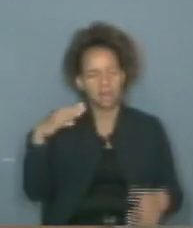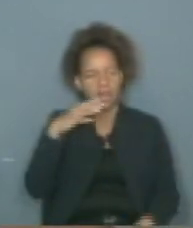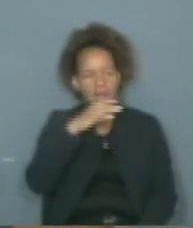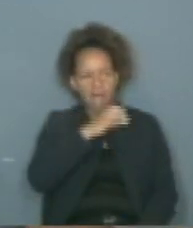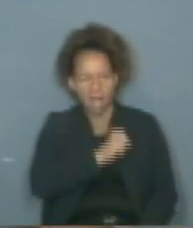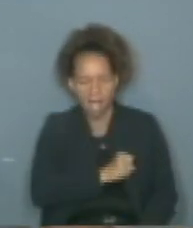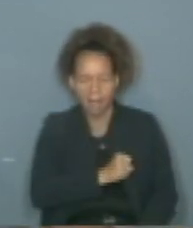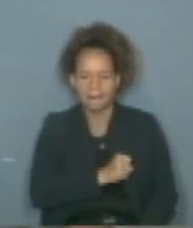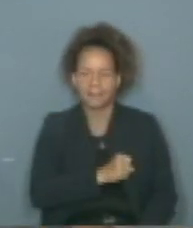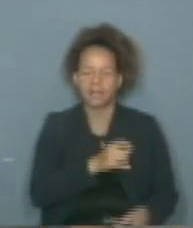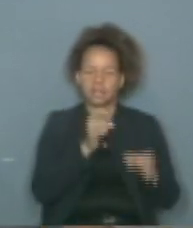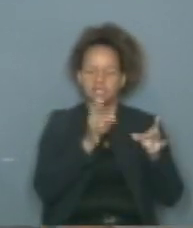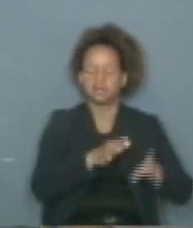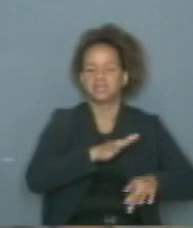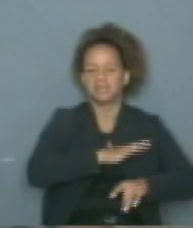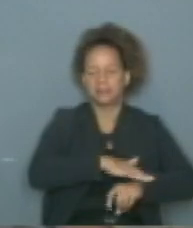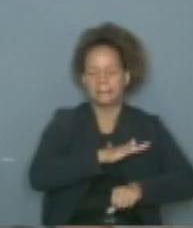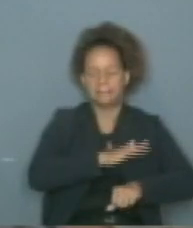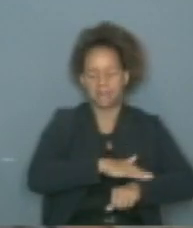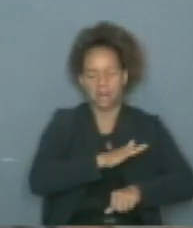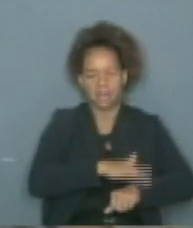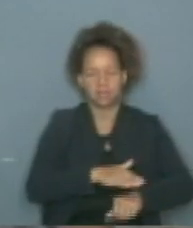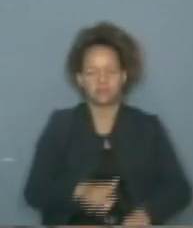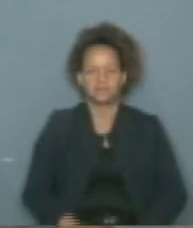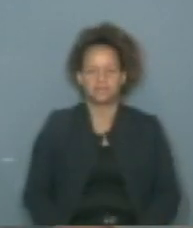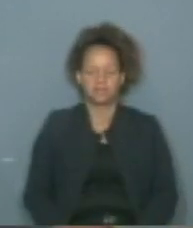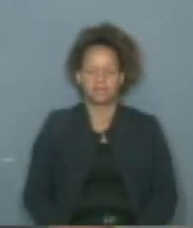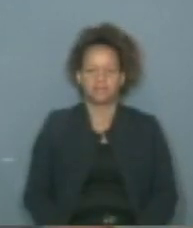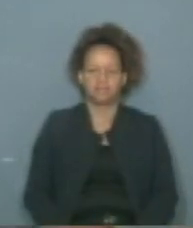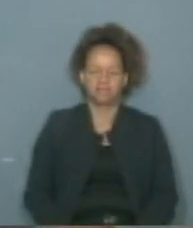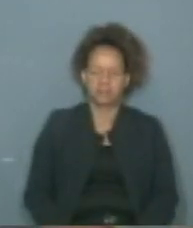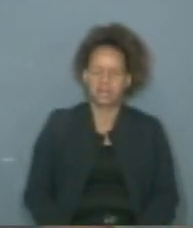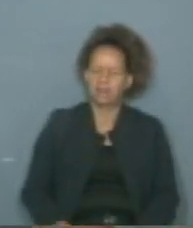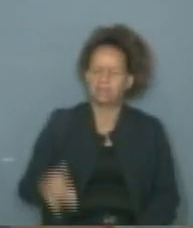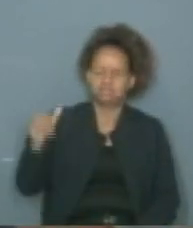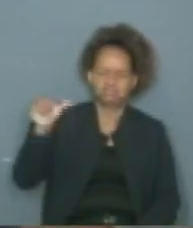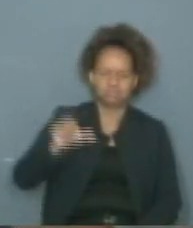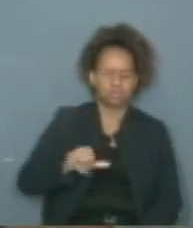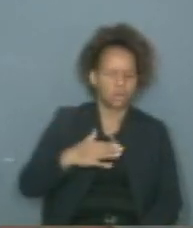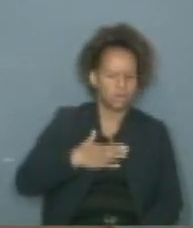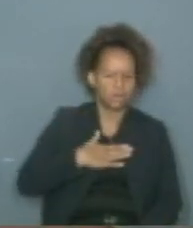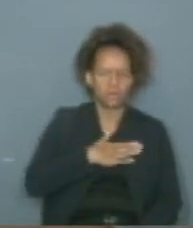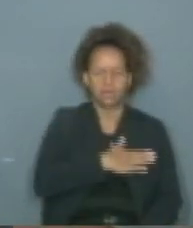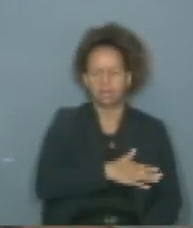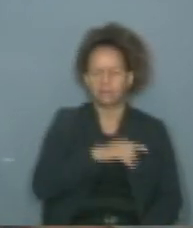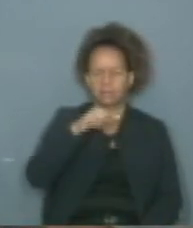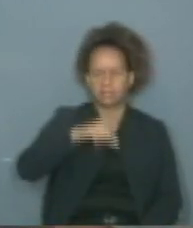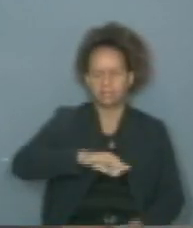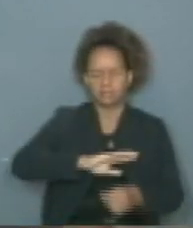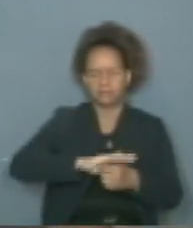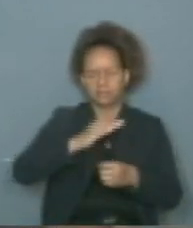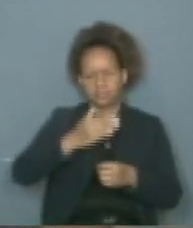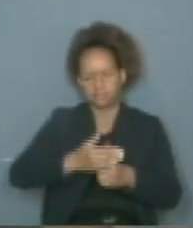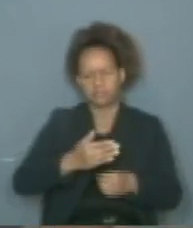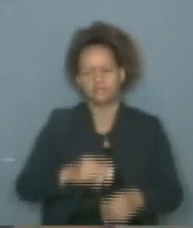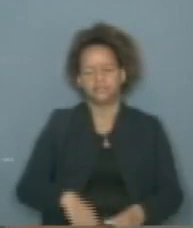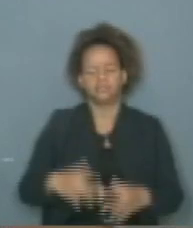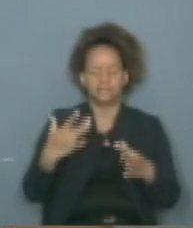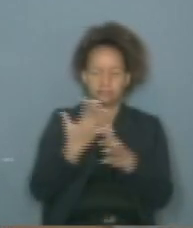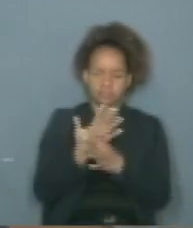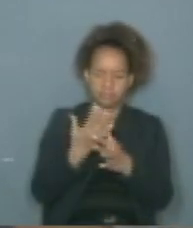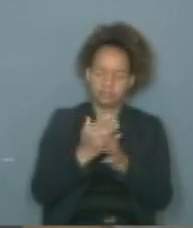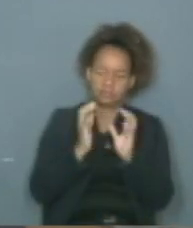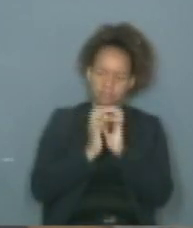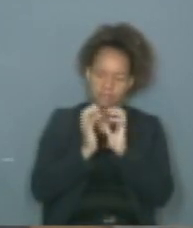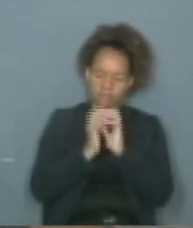apressada, essas dispensas de prazo, que traz um prejuízo gigante para essa casa, para a cidade do